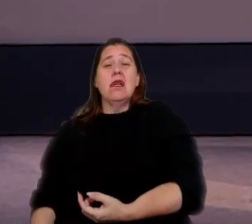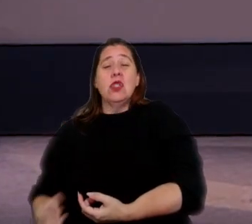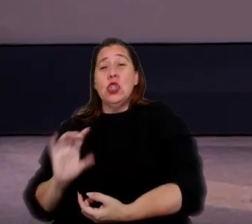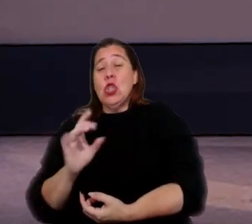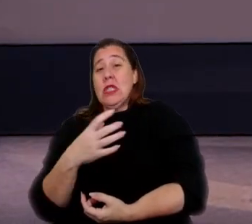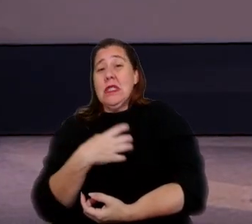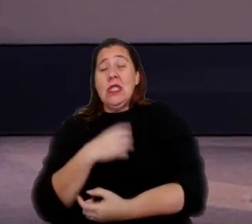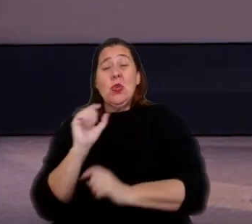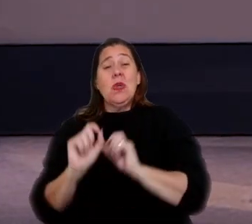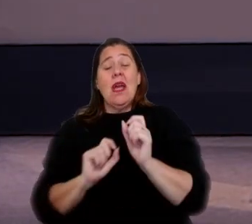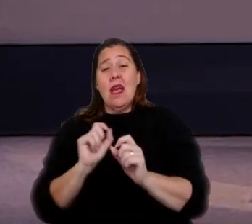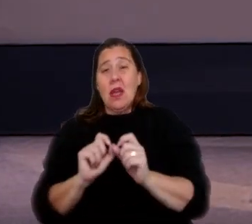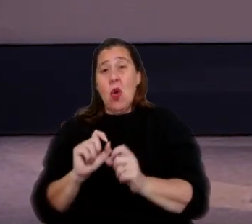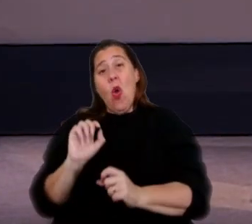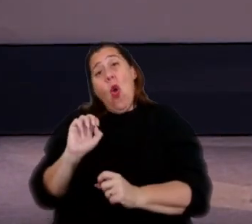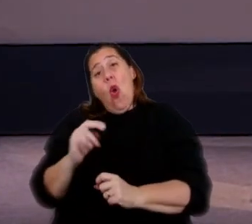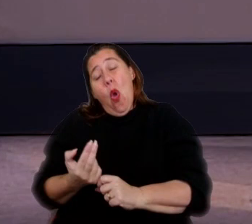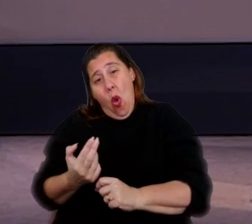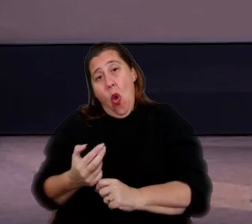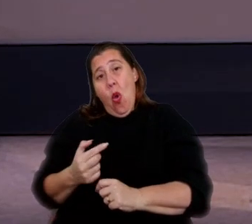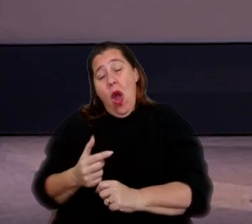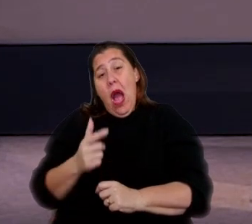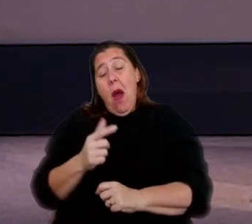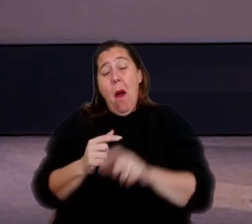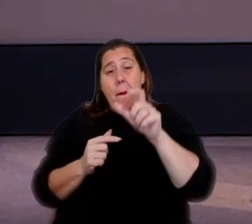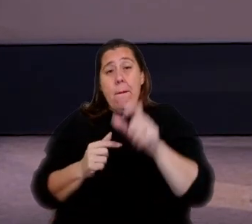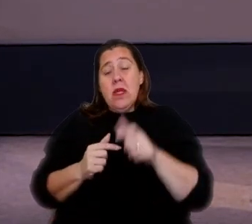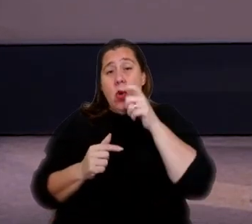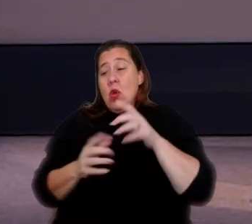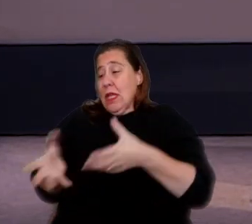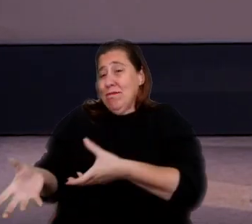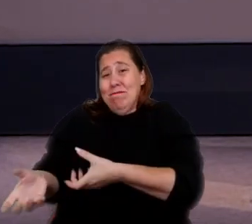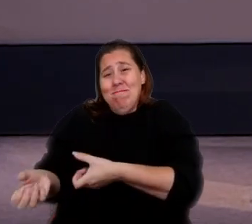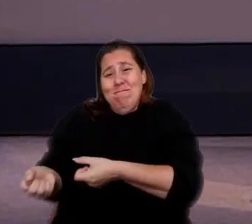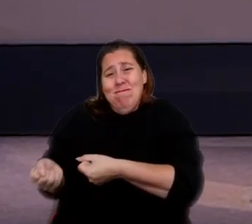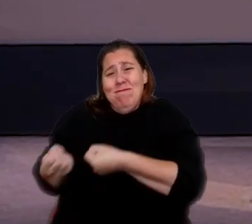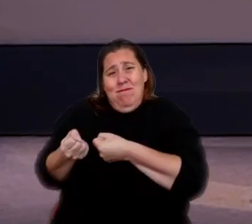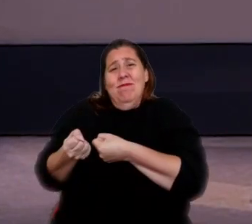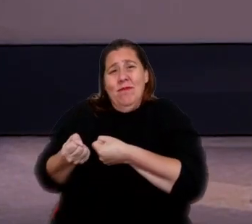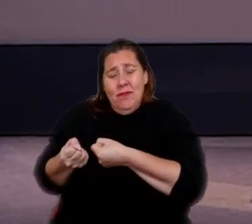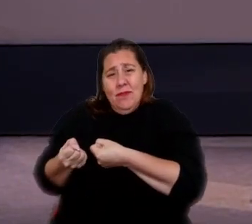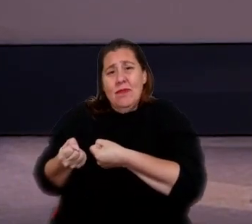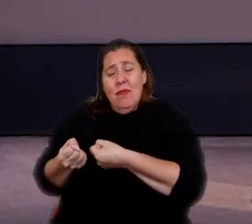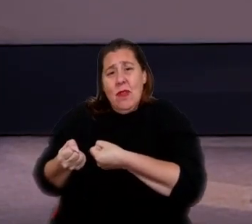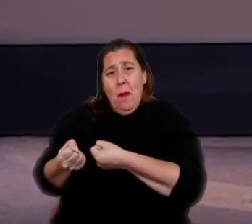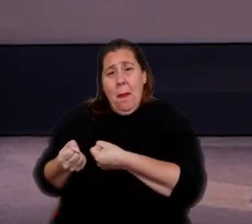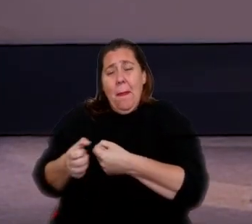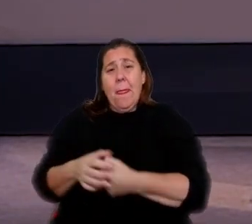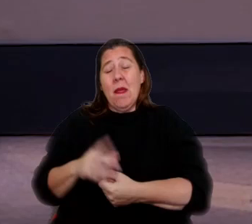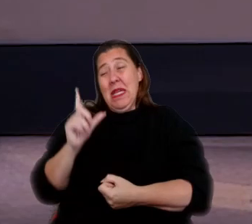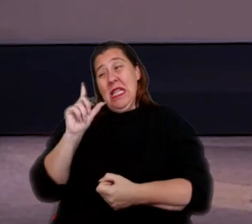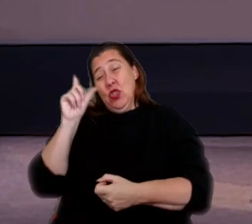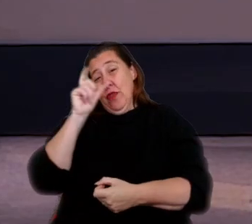abismo, só lhe resta ou alguém consegue segurá-lo pelo cangote, se isso é possível,